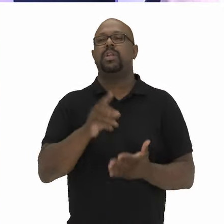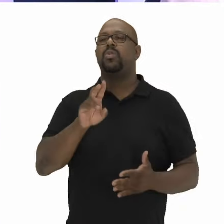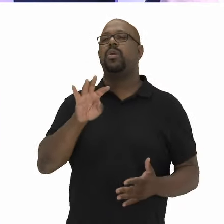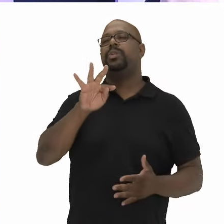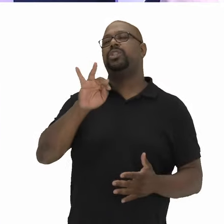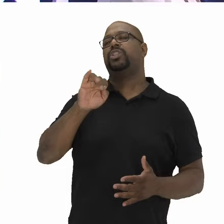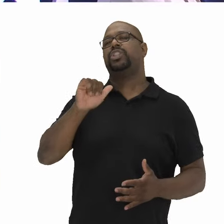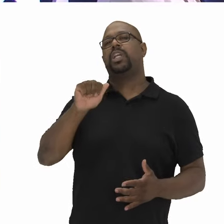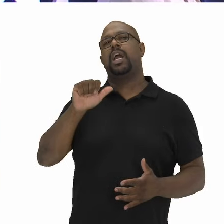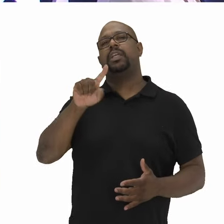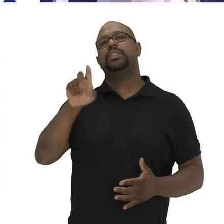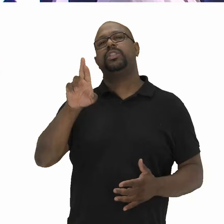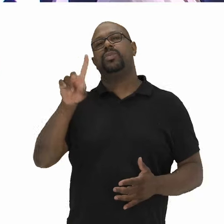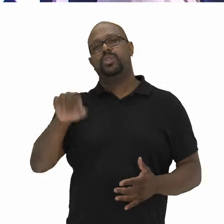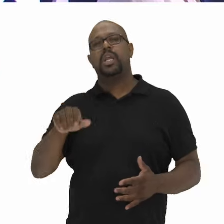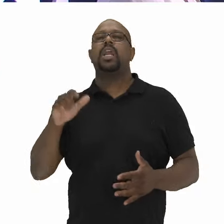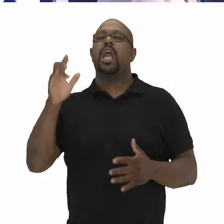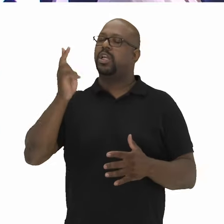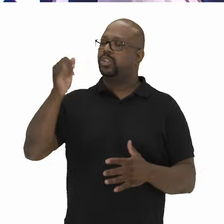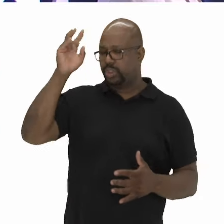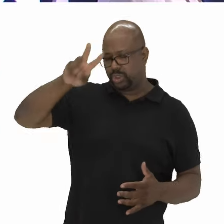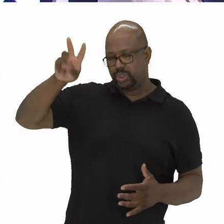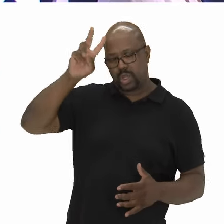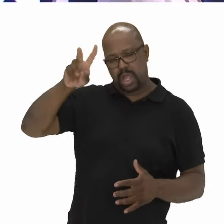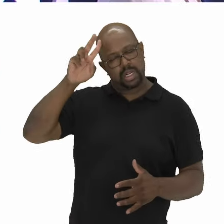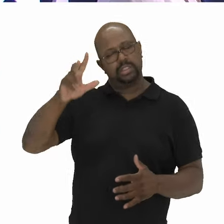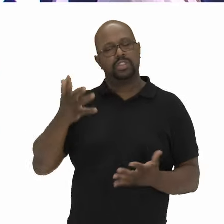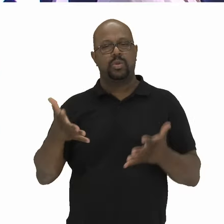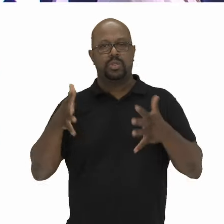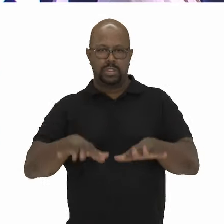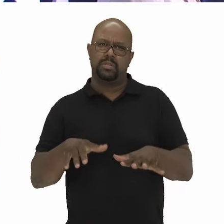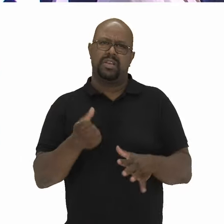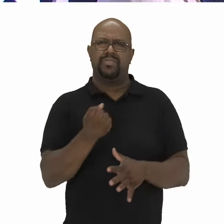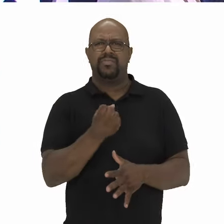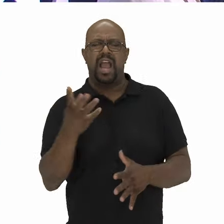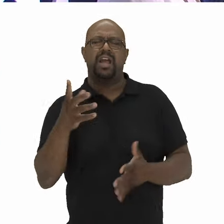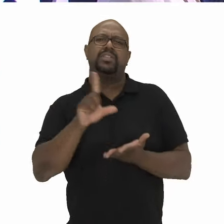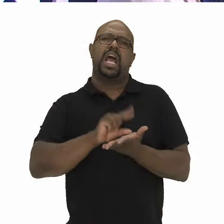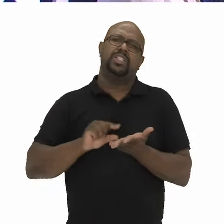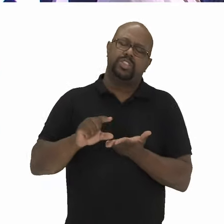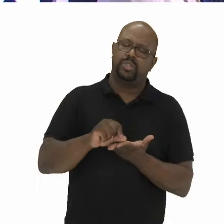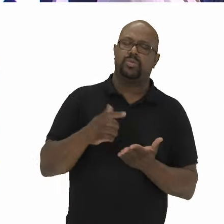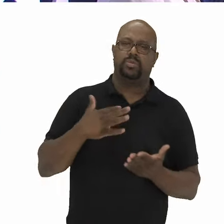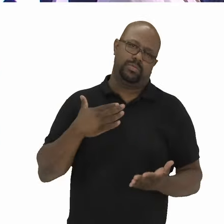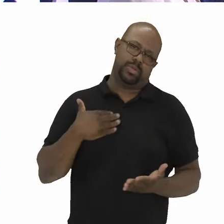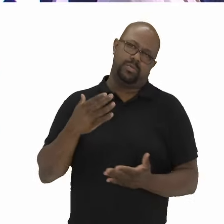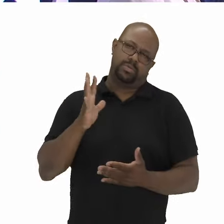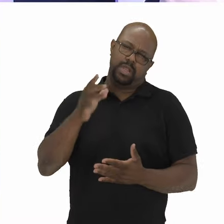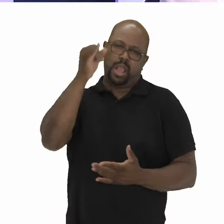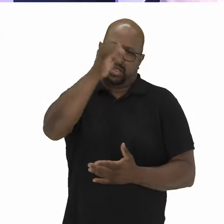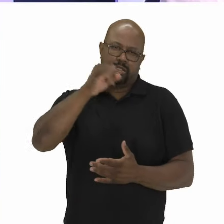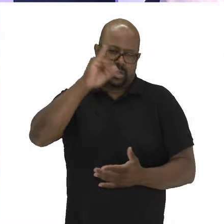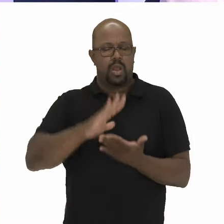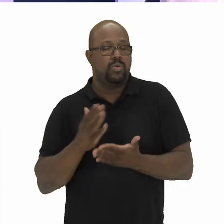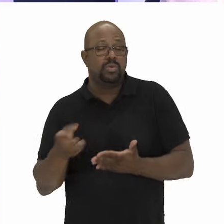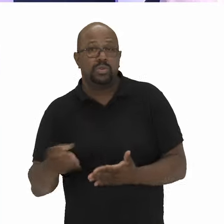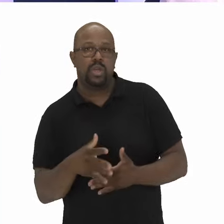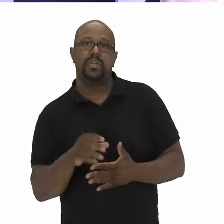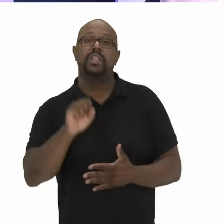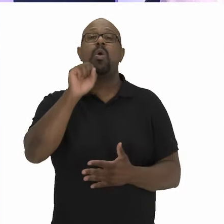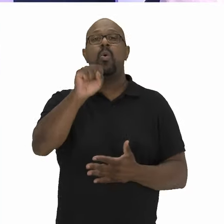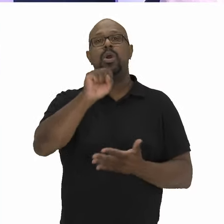Tizil da histórias de inclusão que é um livro que é uma coletânia de artigos meus antigos e alguns inéditos e que vai